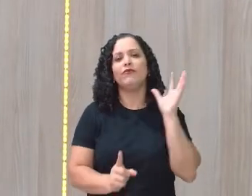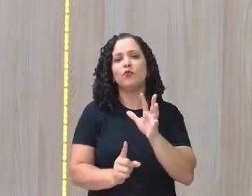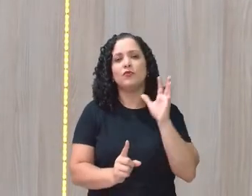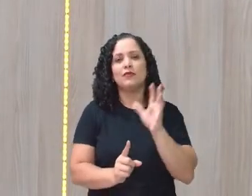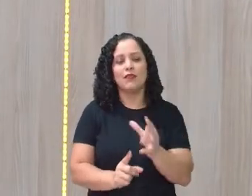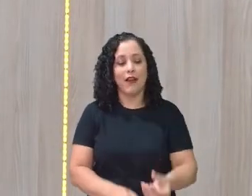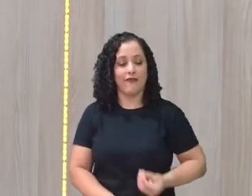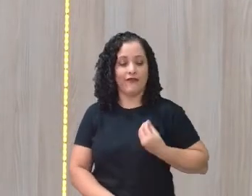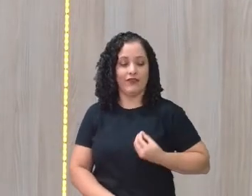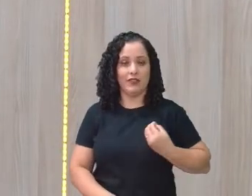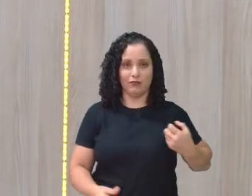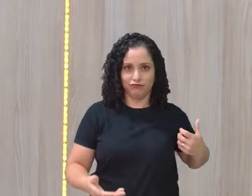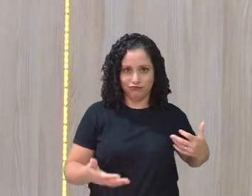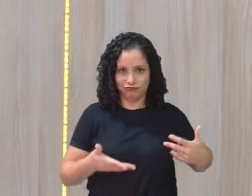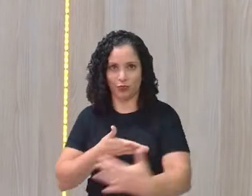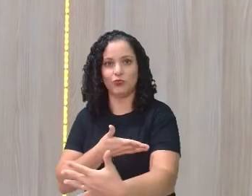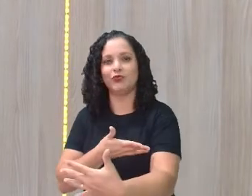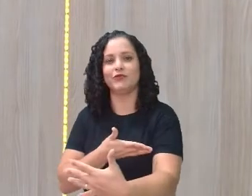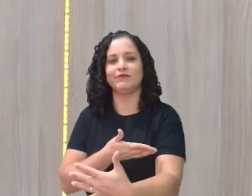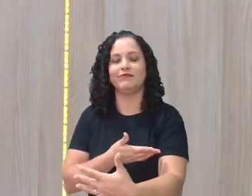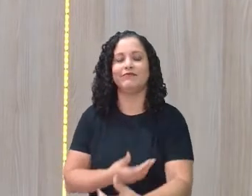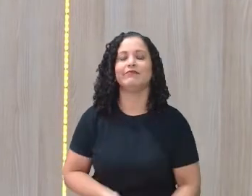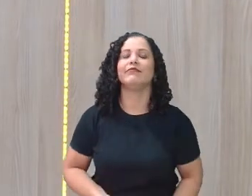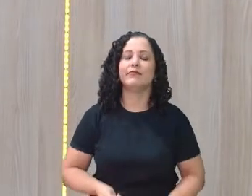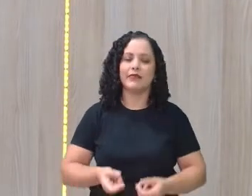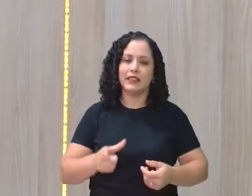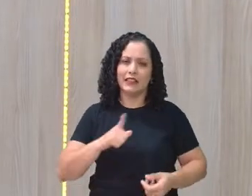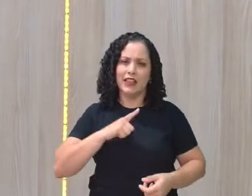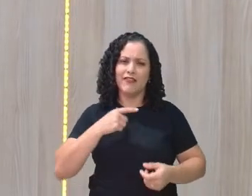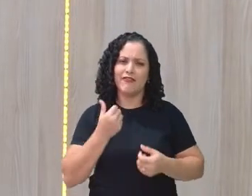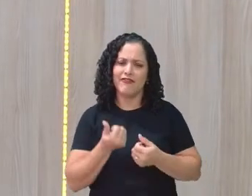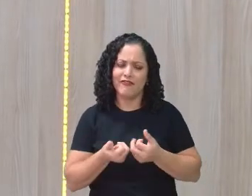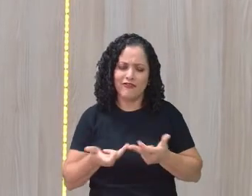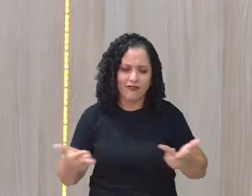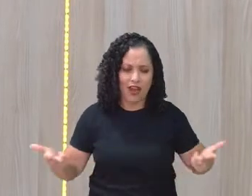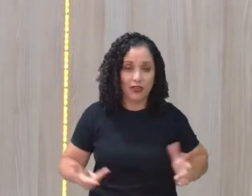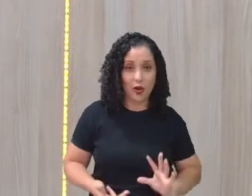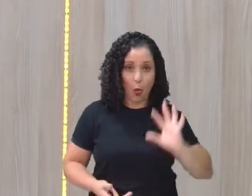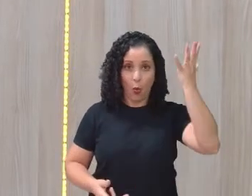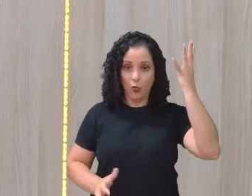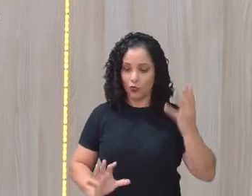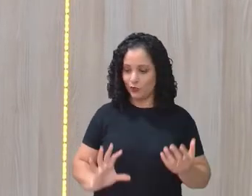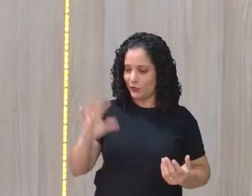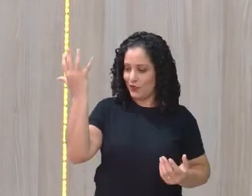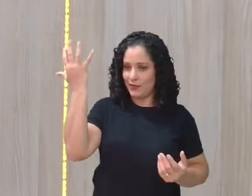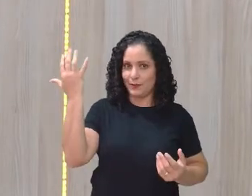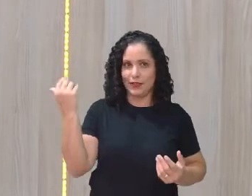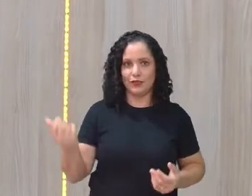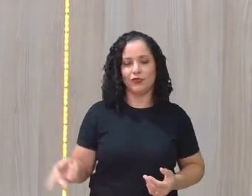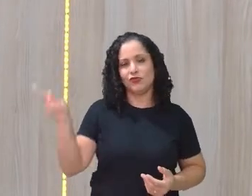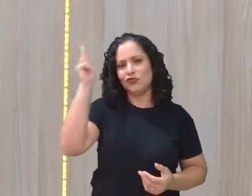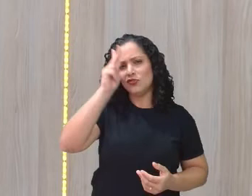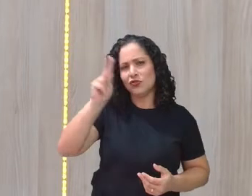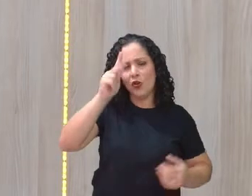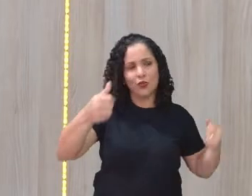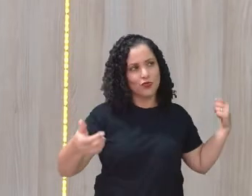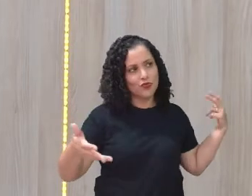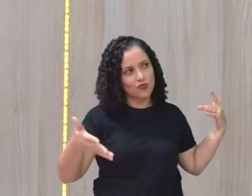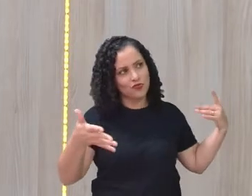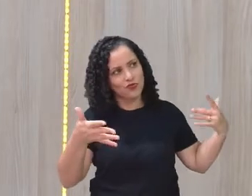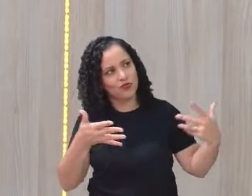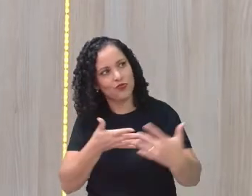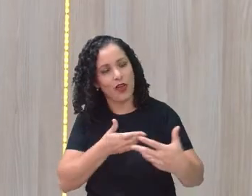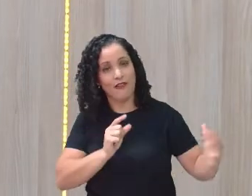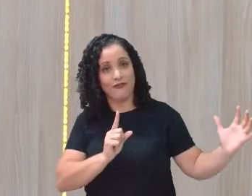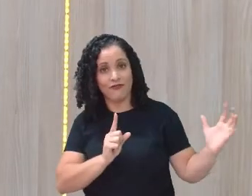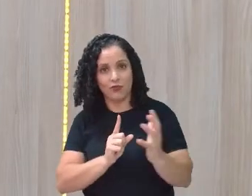da gente hoje em dia, né? Exato. Foram muitas transformações históricas que ocorreram nesse período que reflete nos